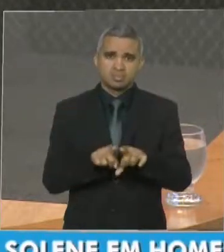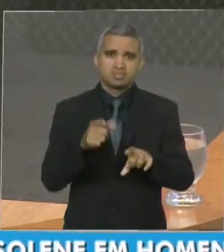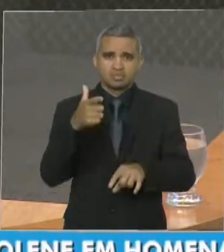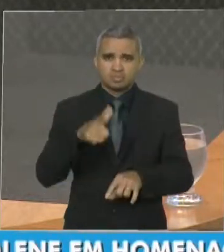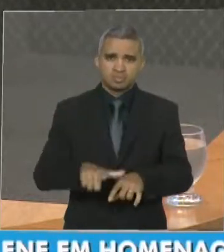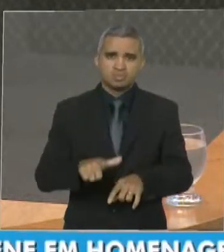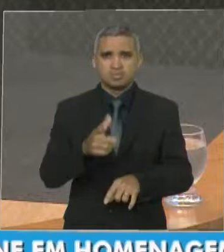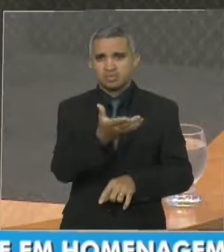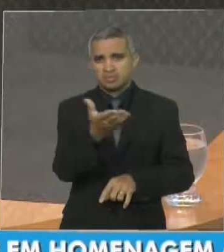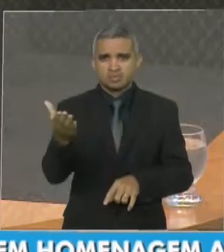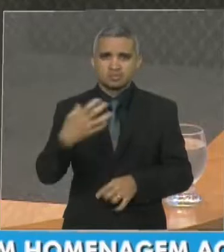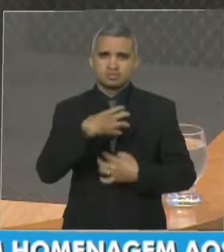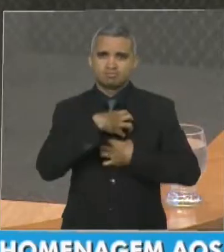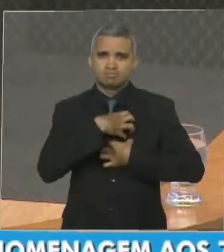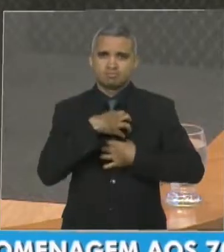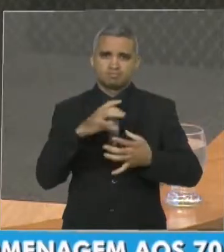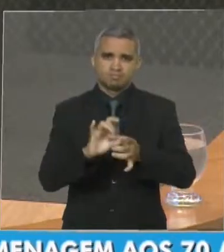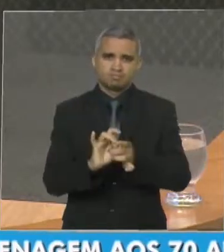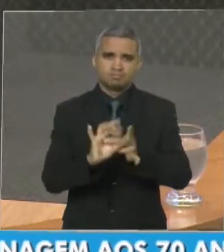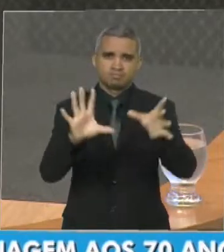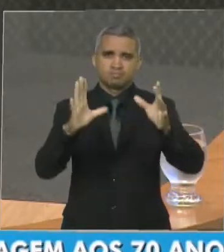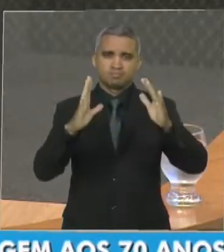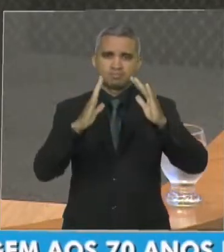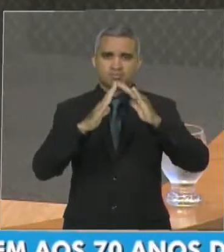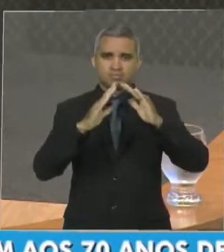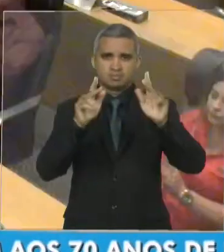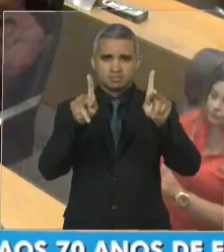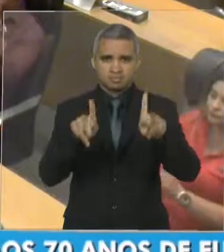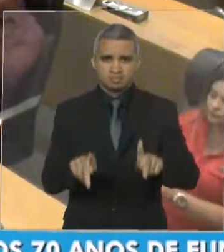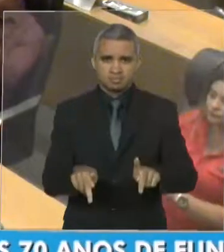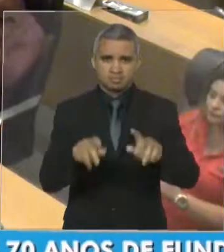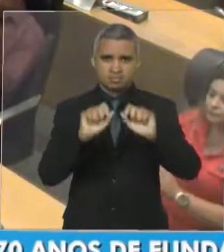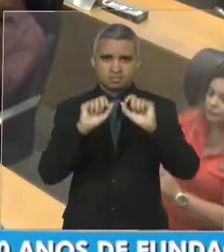todos bem-vindos à Casa do Povo.